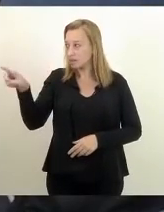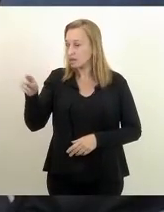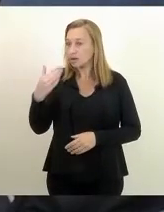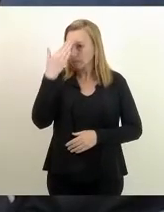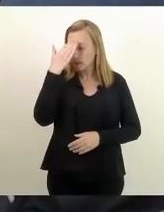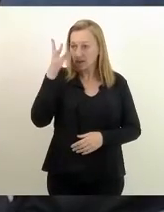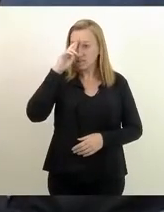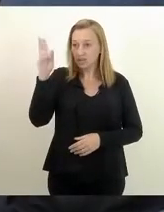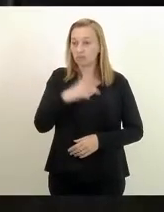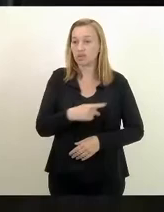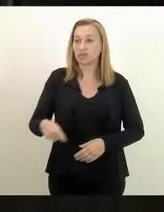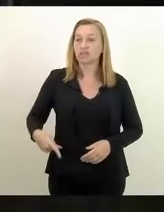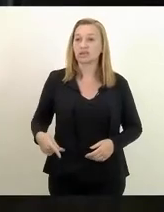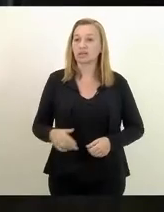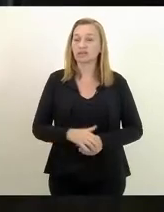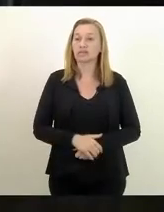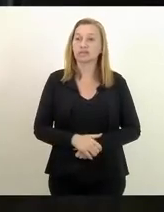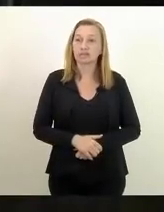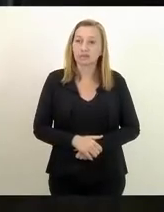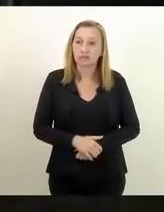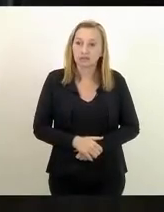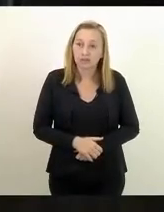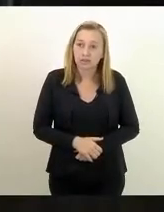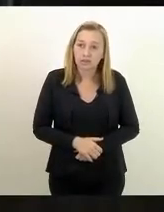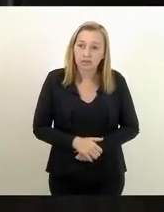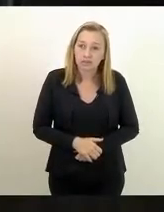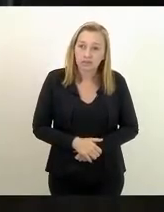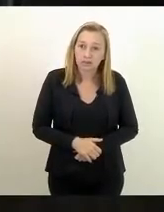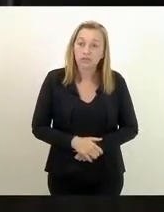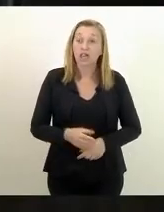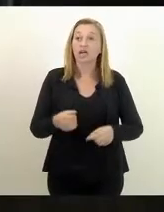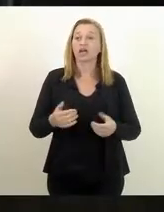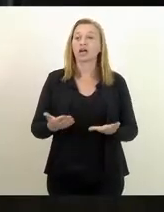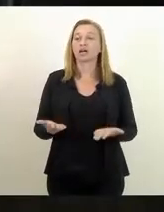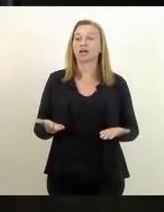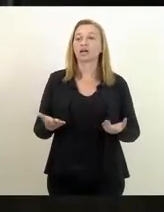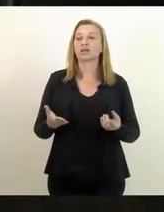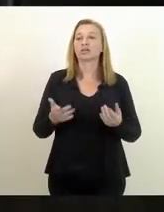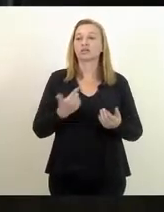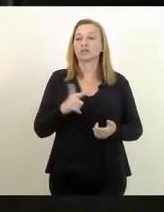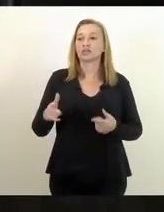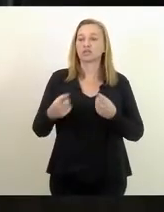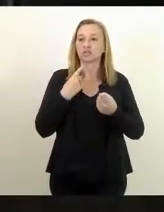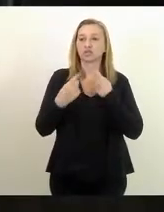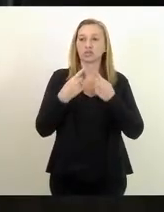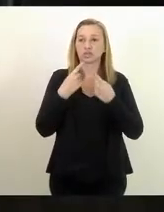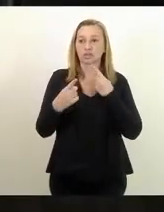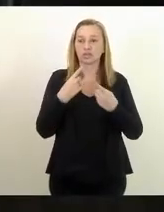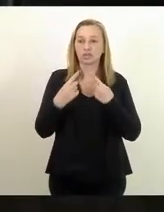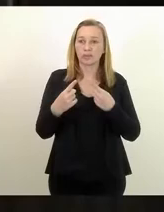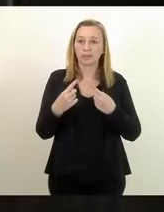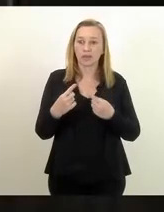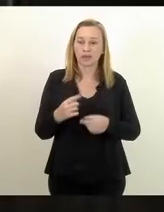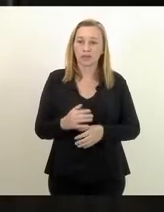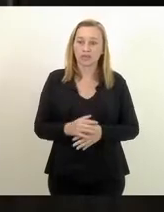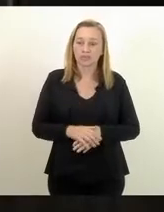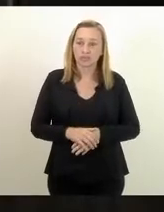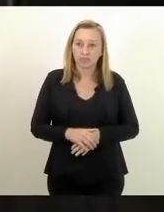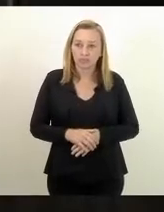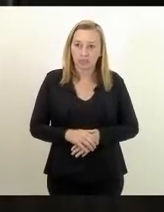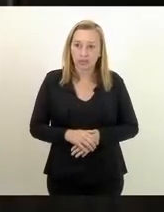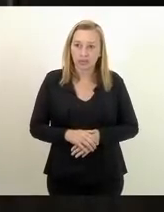parabéns deputado por trazer a discussão é basando aí trazendo